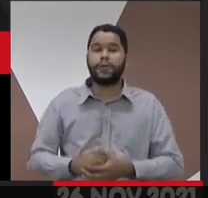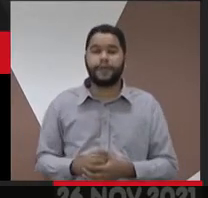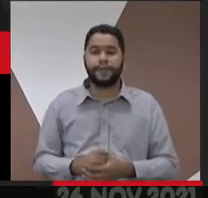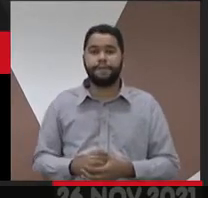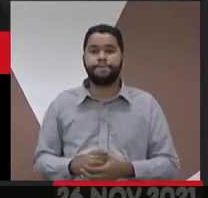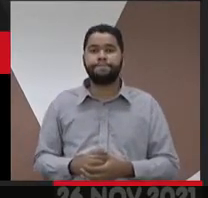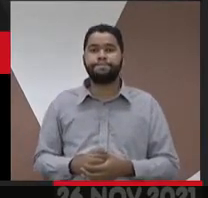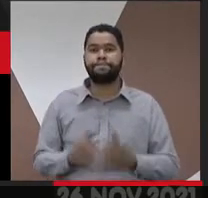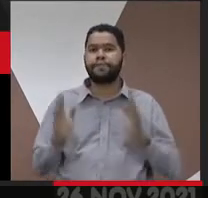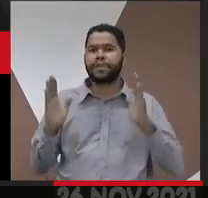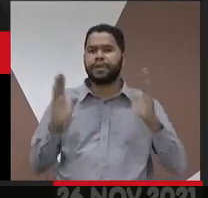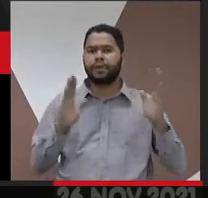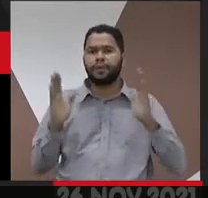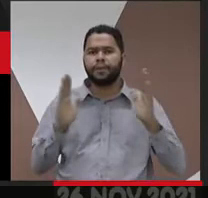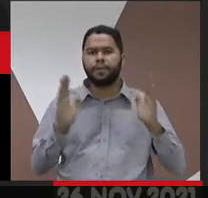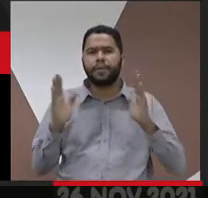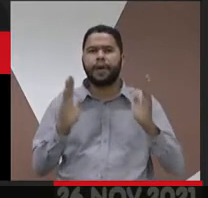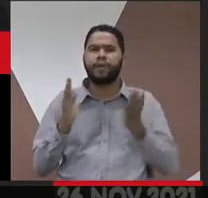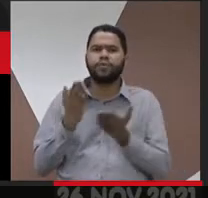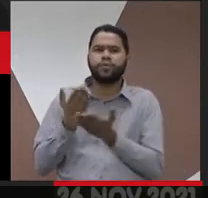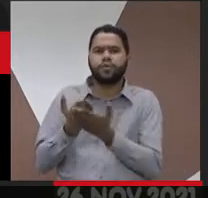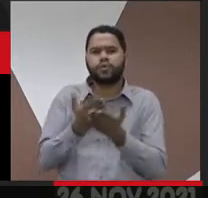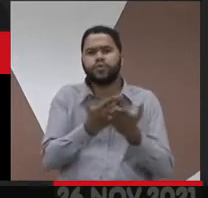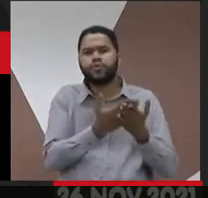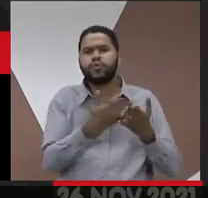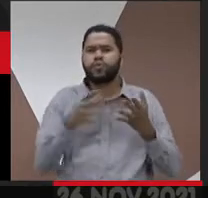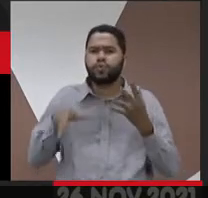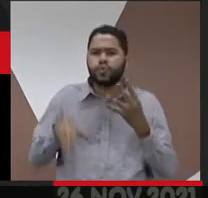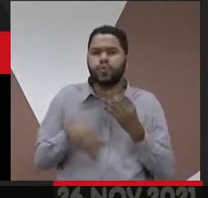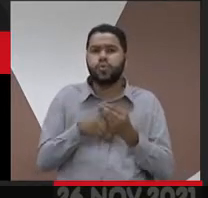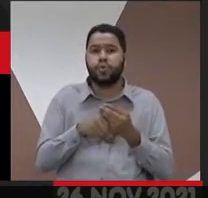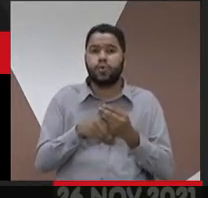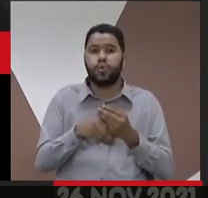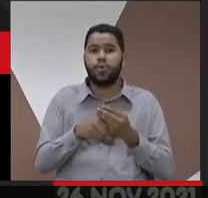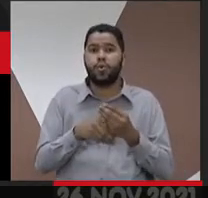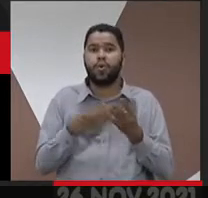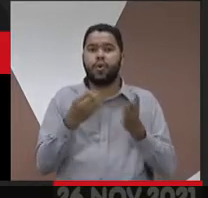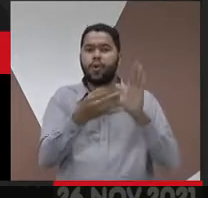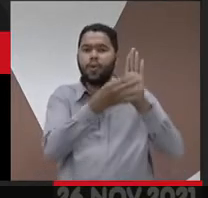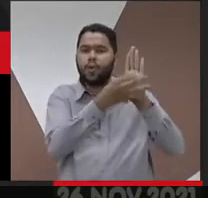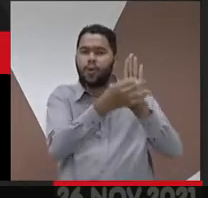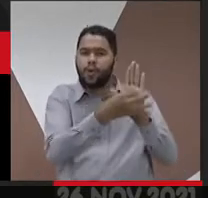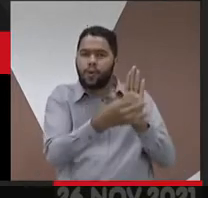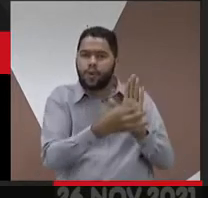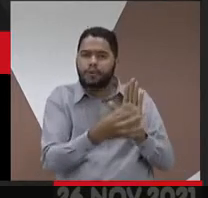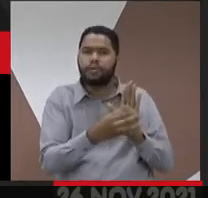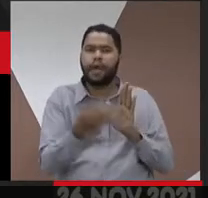Um prazo, então, para estudos complementares a partir dos comentários recebidos